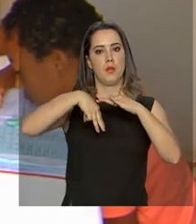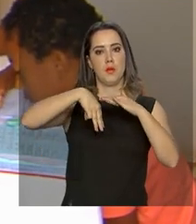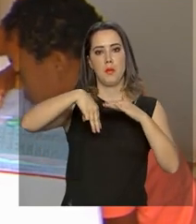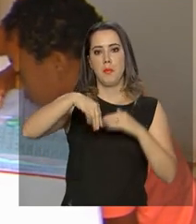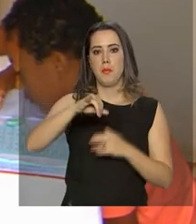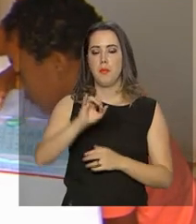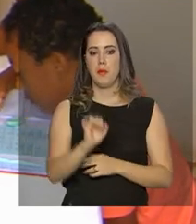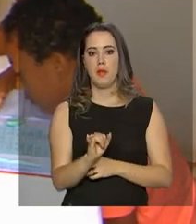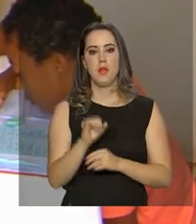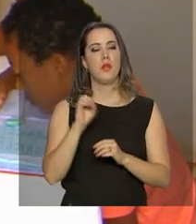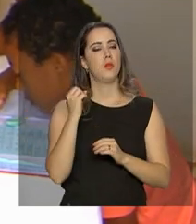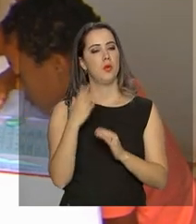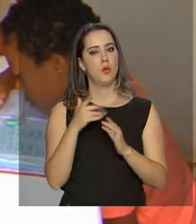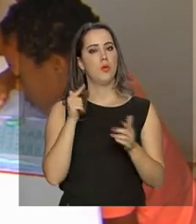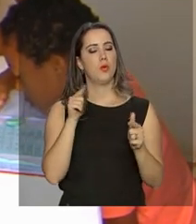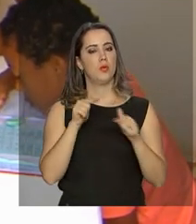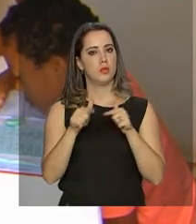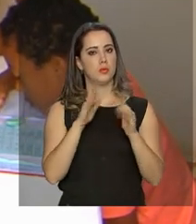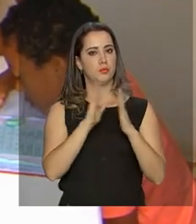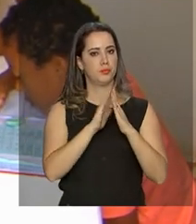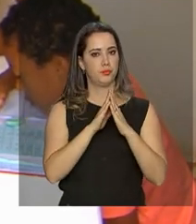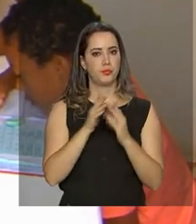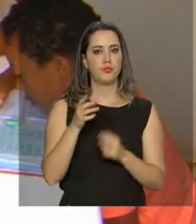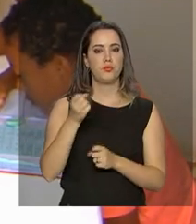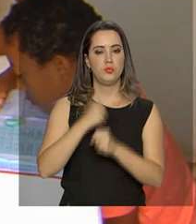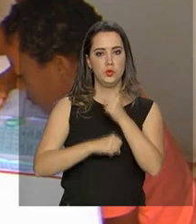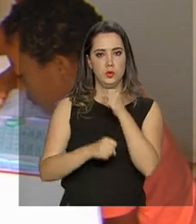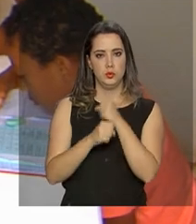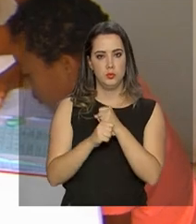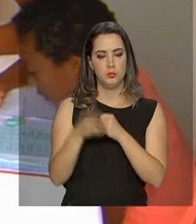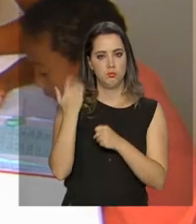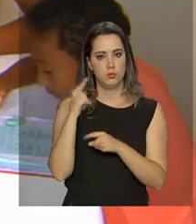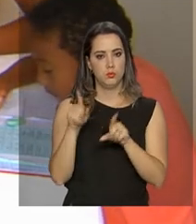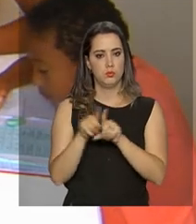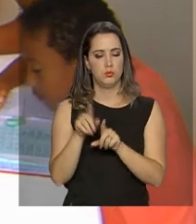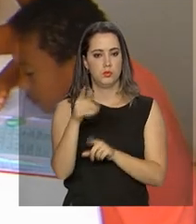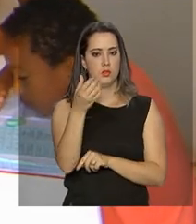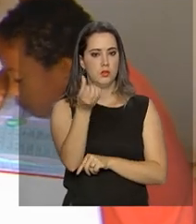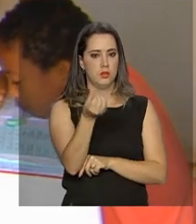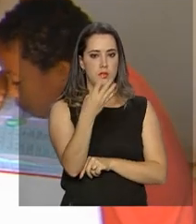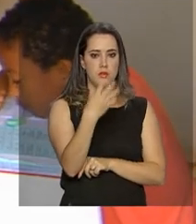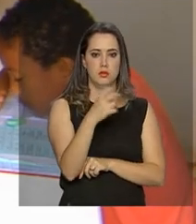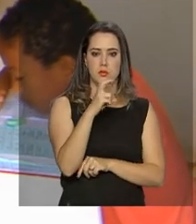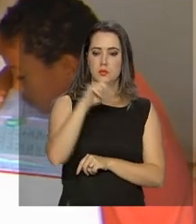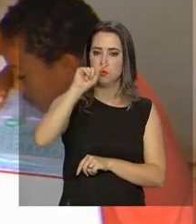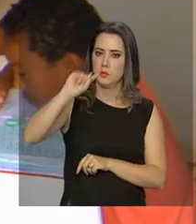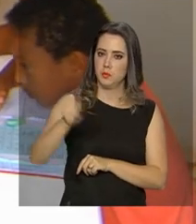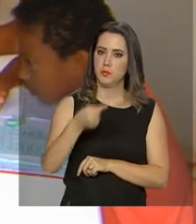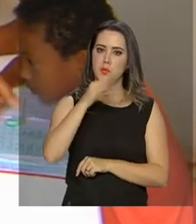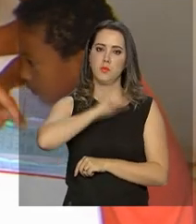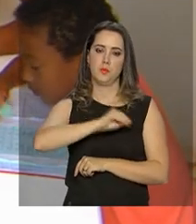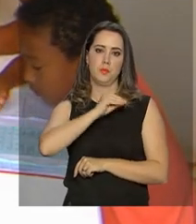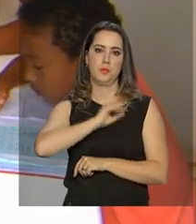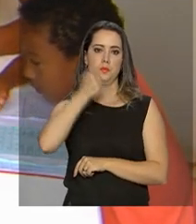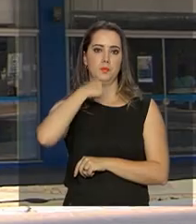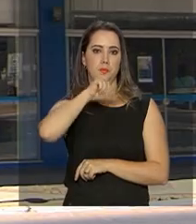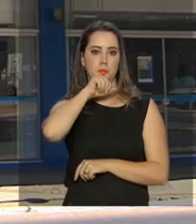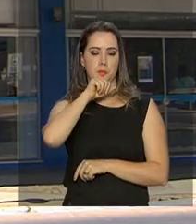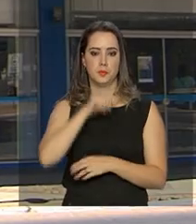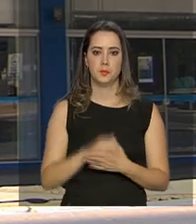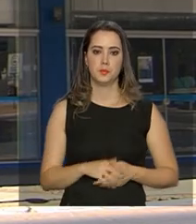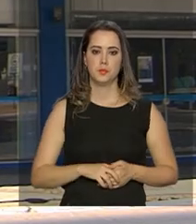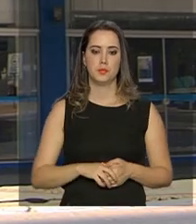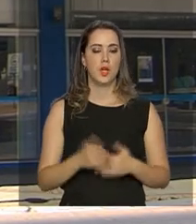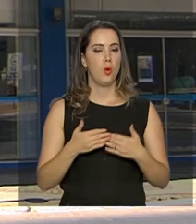empregado doméstico no ano passado foram concedidos 645 mil salários maternidade a